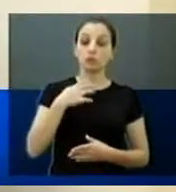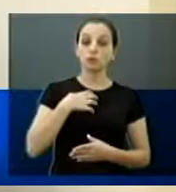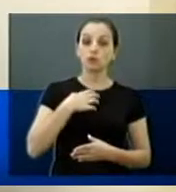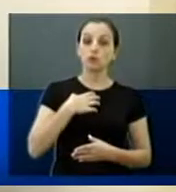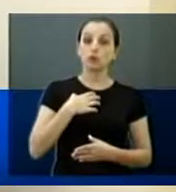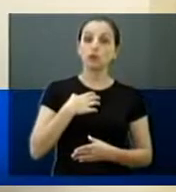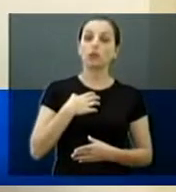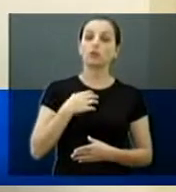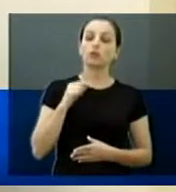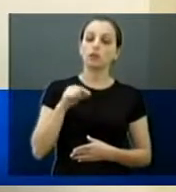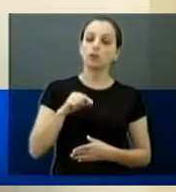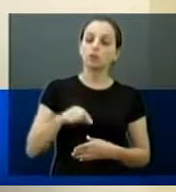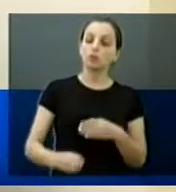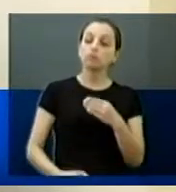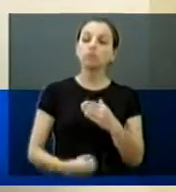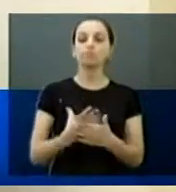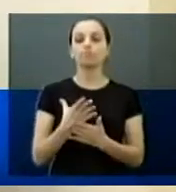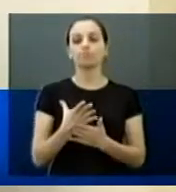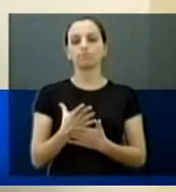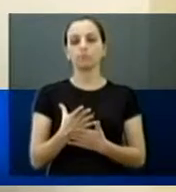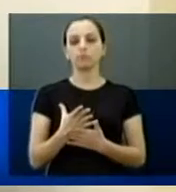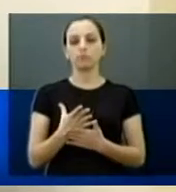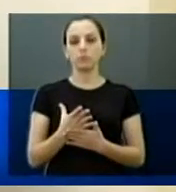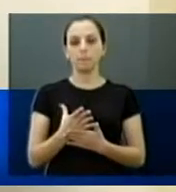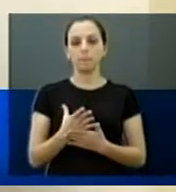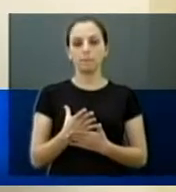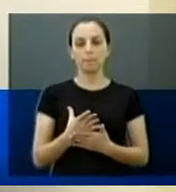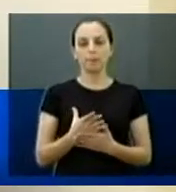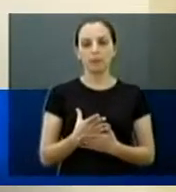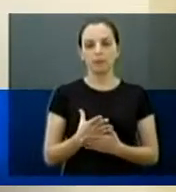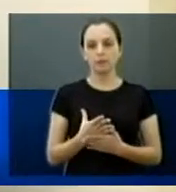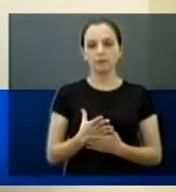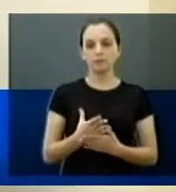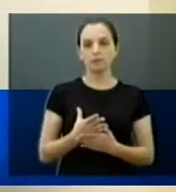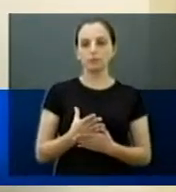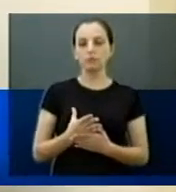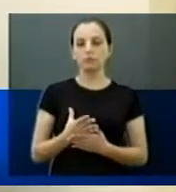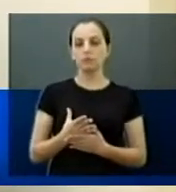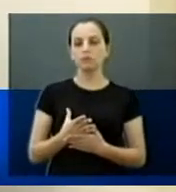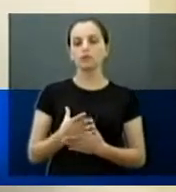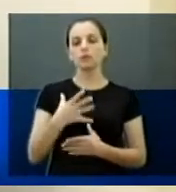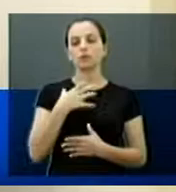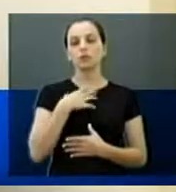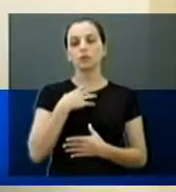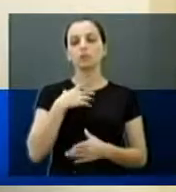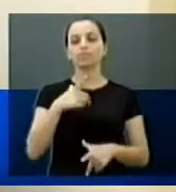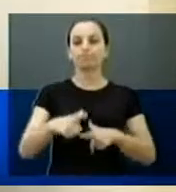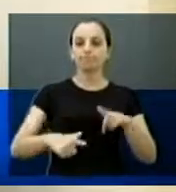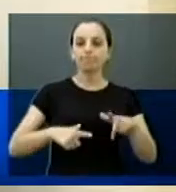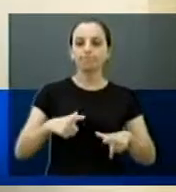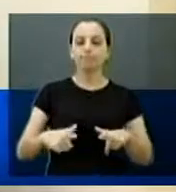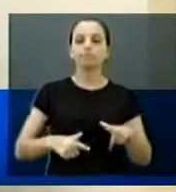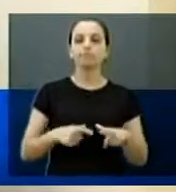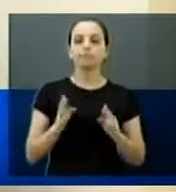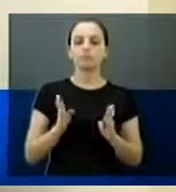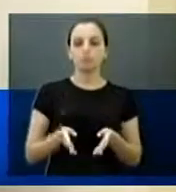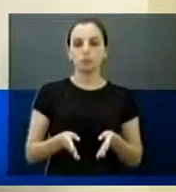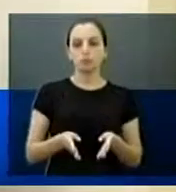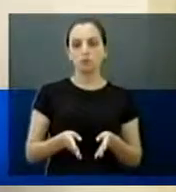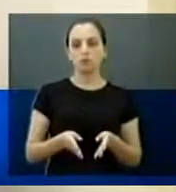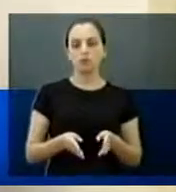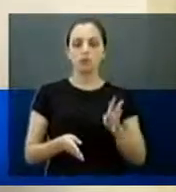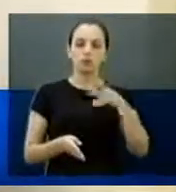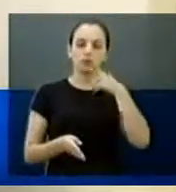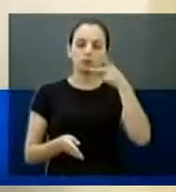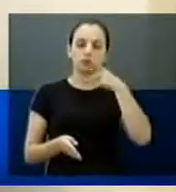em que isso foi gerado. Tá? As condições de trabalho hoje, como